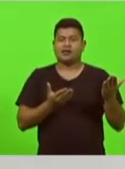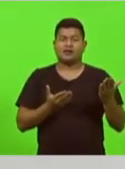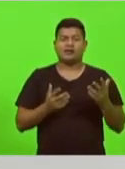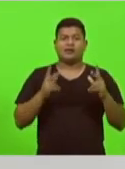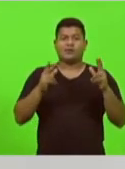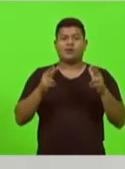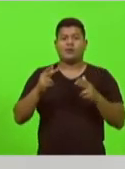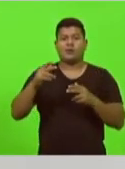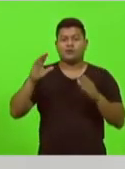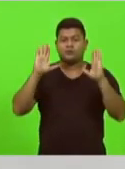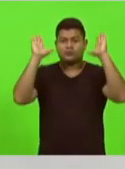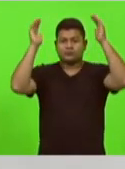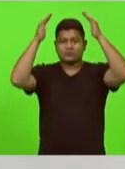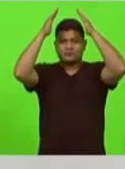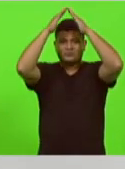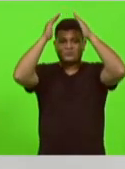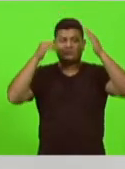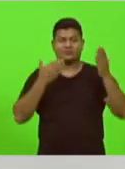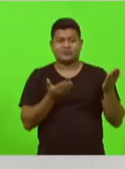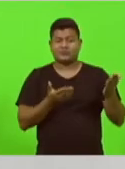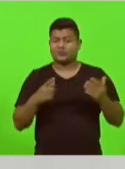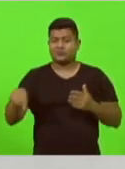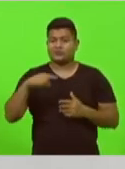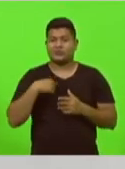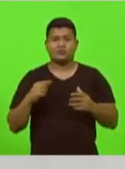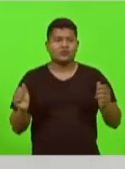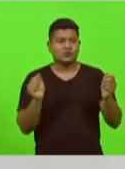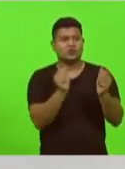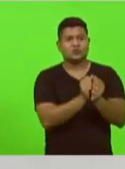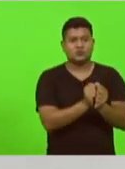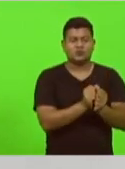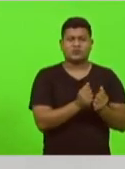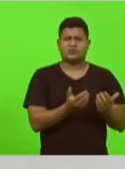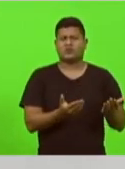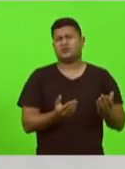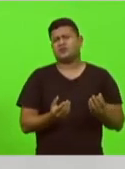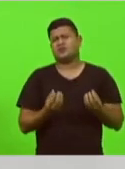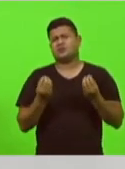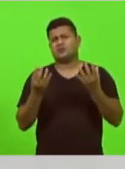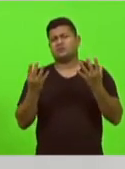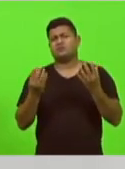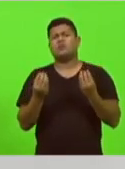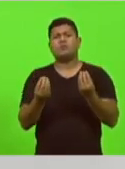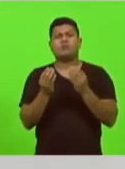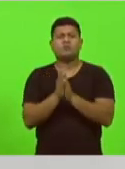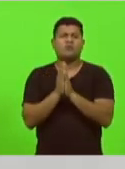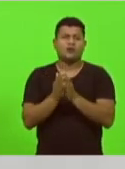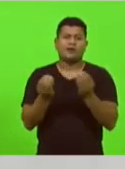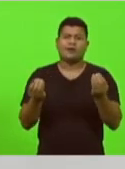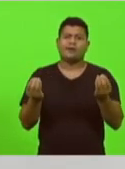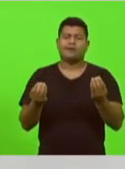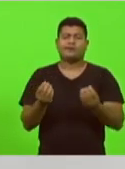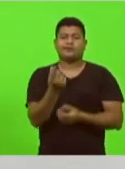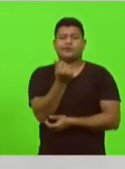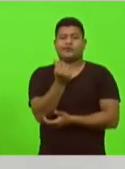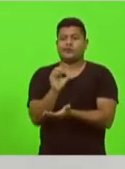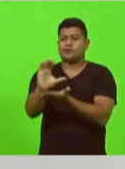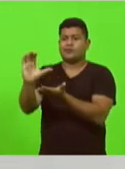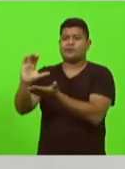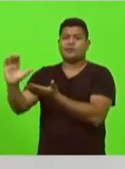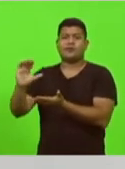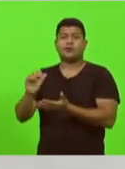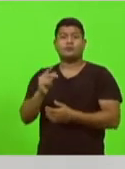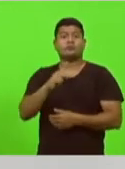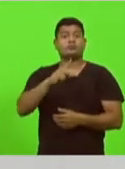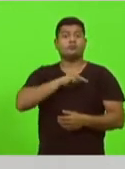espaço na folha. Mas, gente, pelo amor de Deus, distribuir dinheiro público, fazer obrinha, fazer não sei